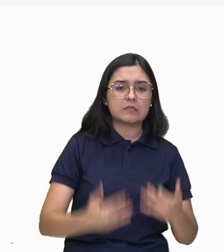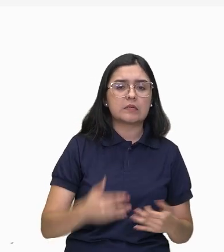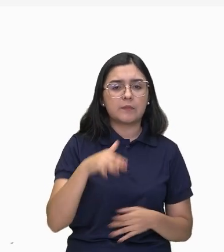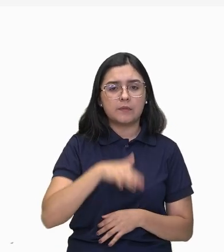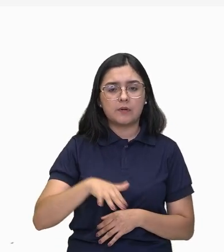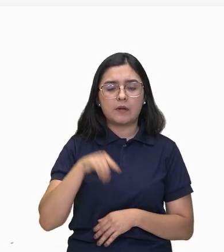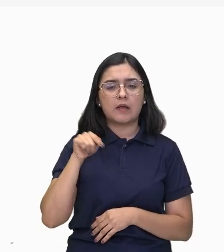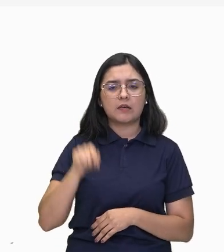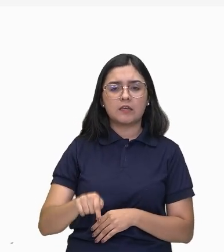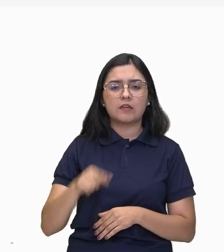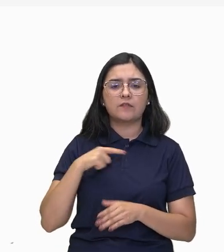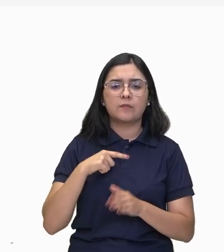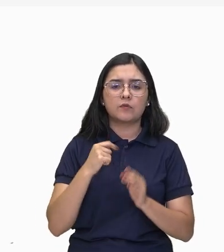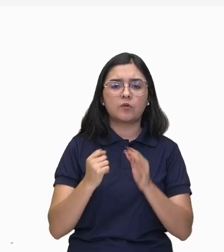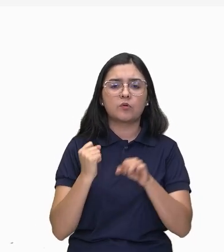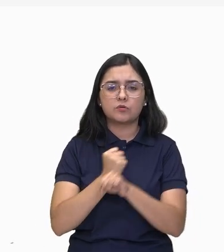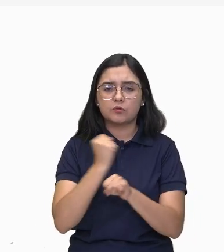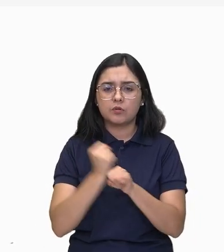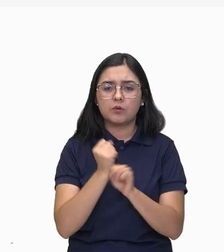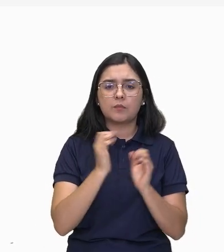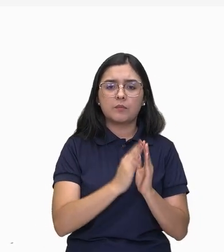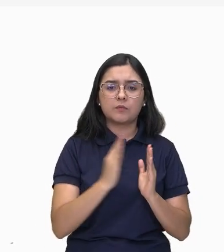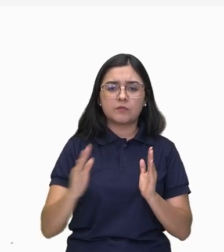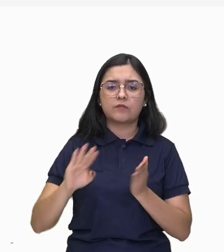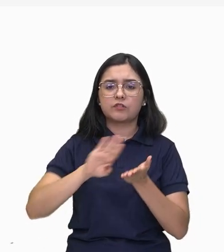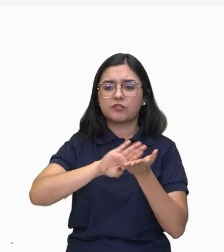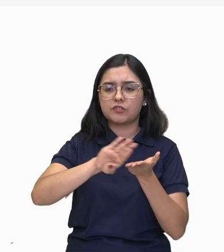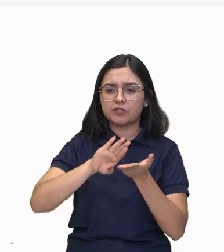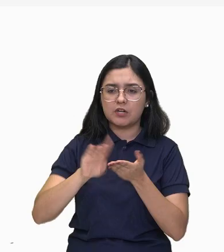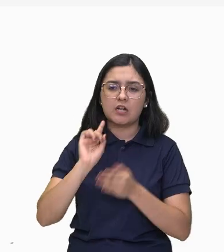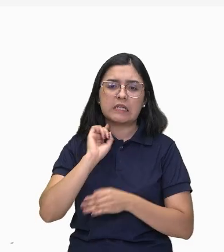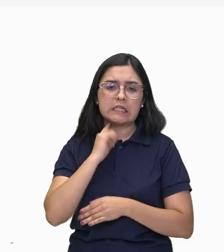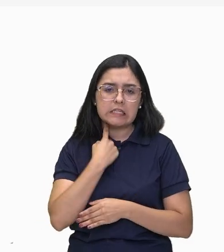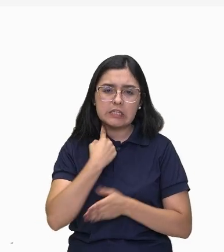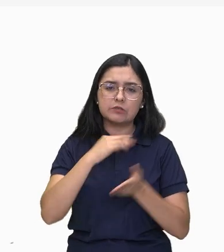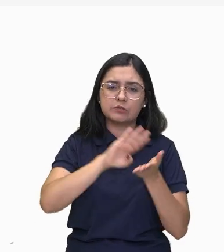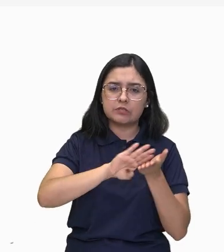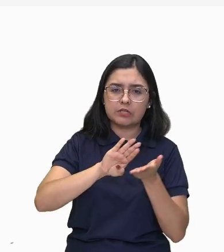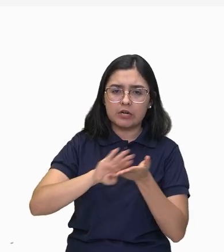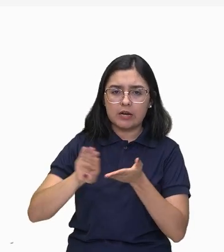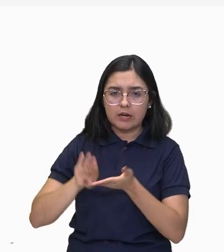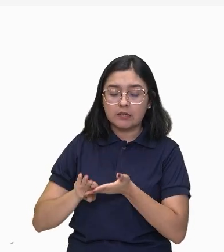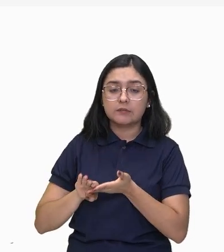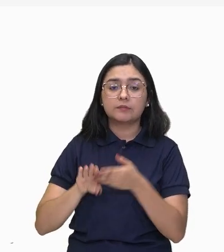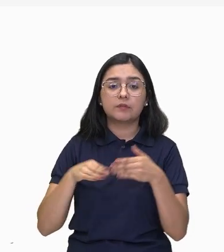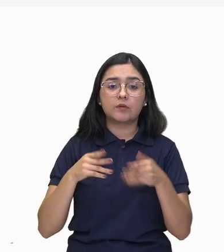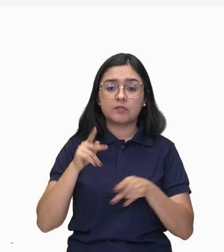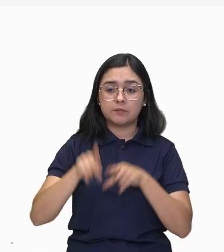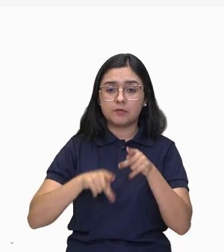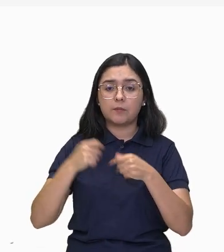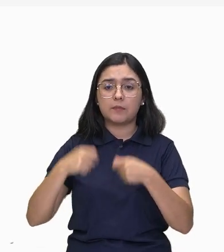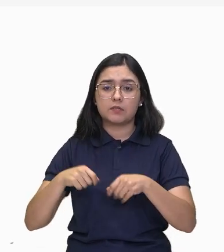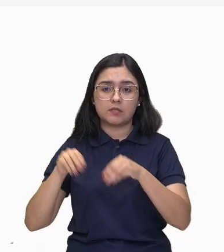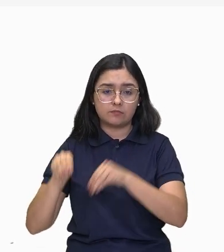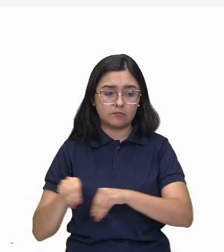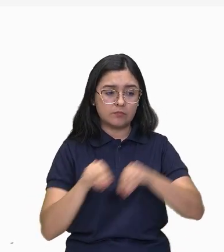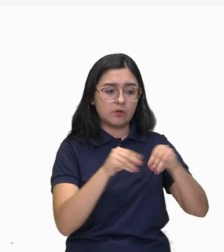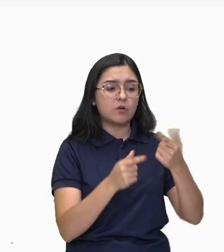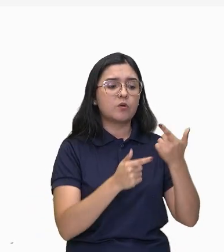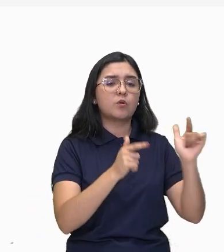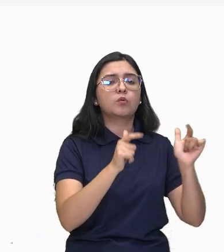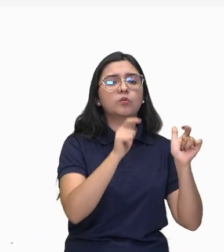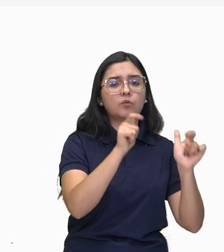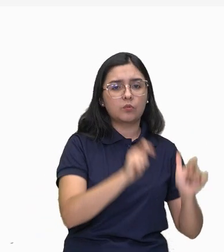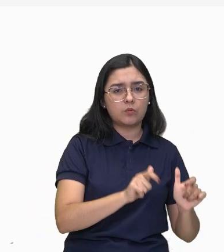fazer aqui um processo de retirada de lixo aqui e tudo mais. e essas pessoas vão ter que sair dali e morar em